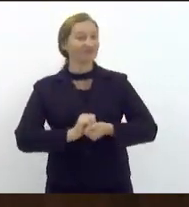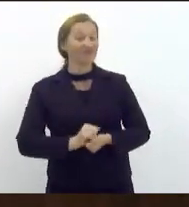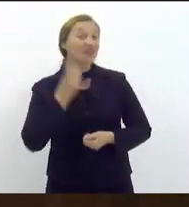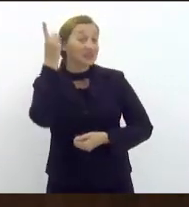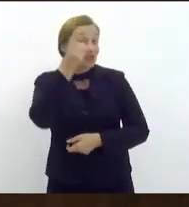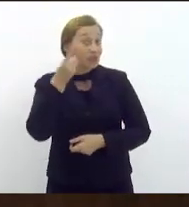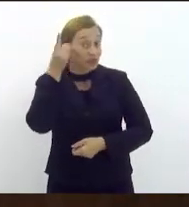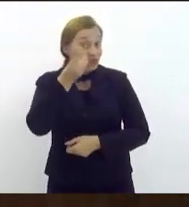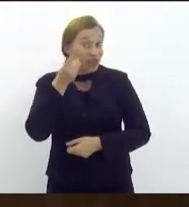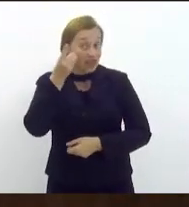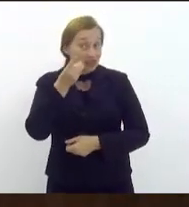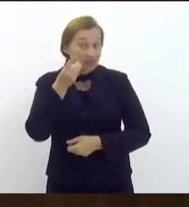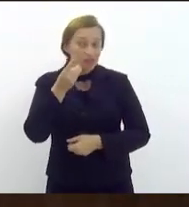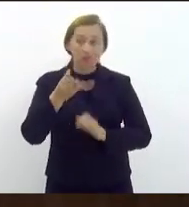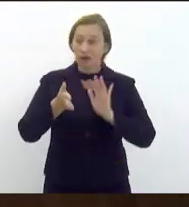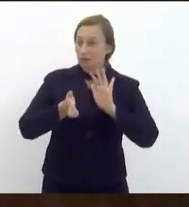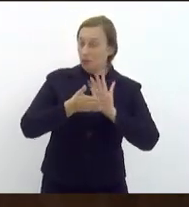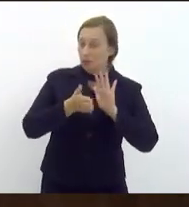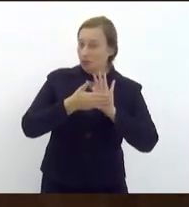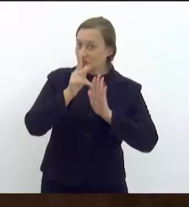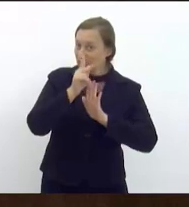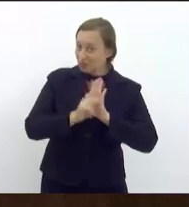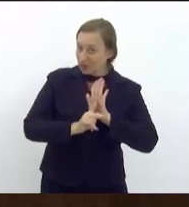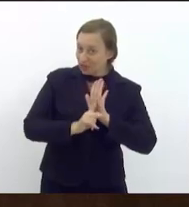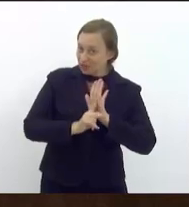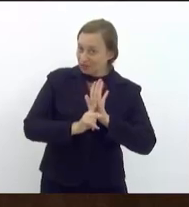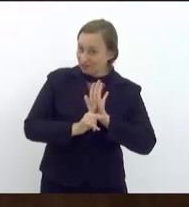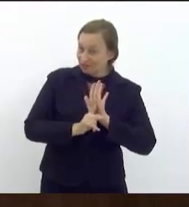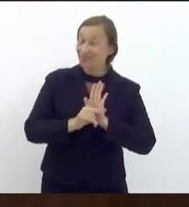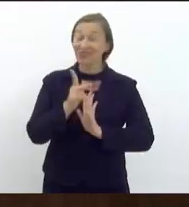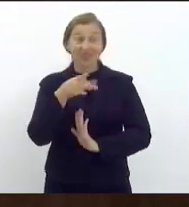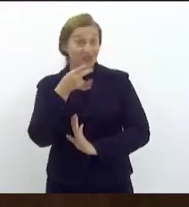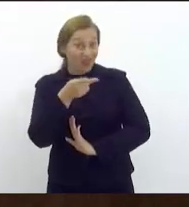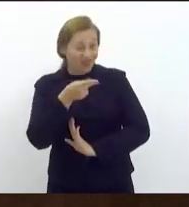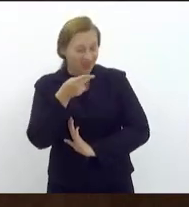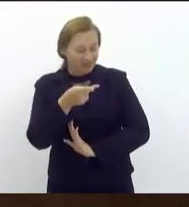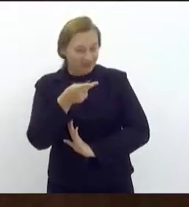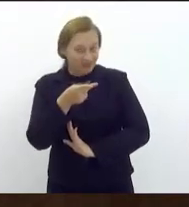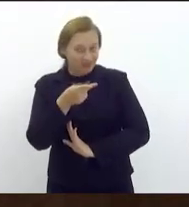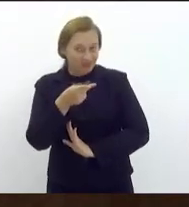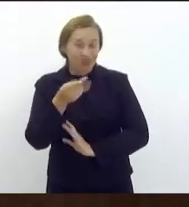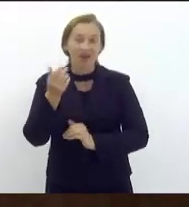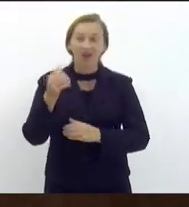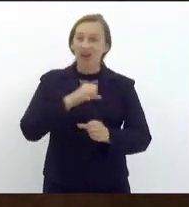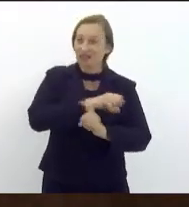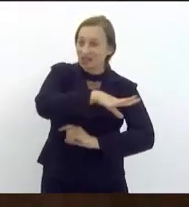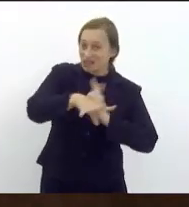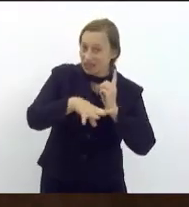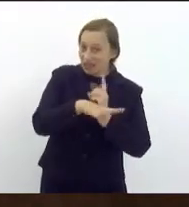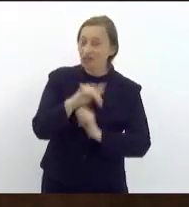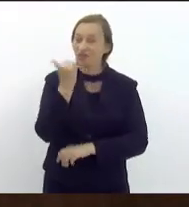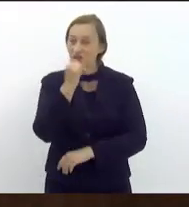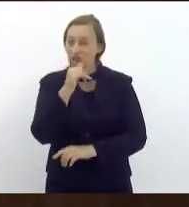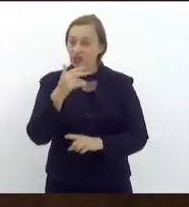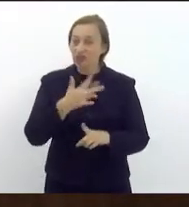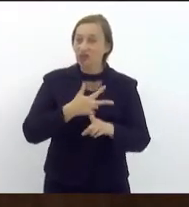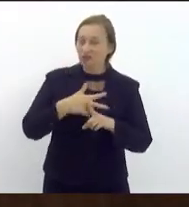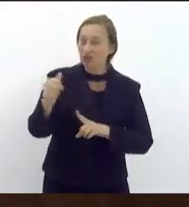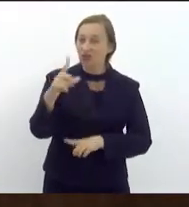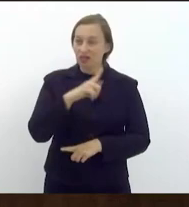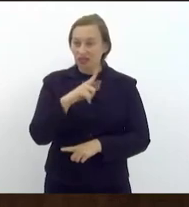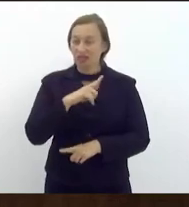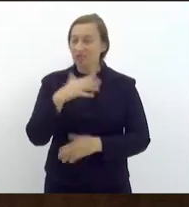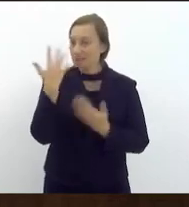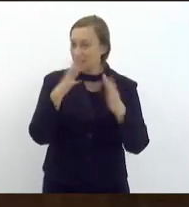a deputada pela proposição desse projeto e dizer que a sociedade Fluminense ganha com isso Parabéns